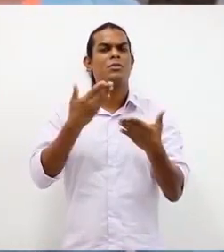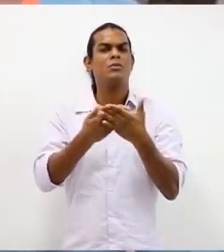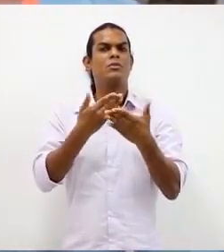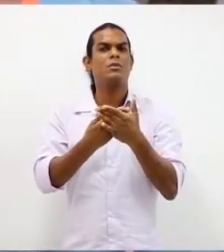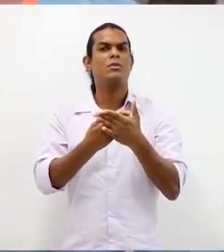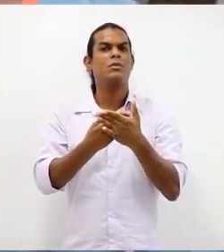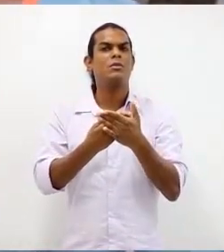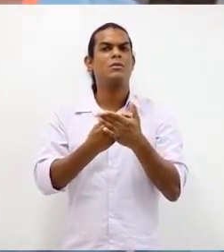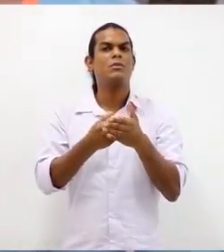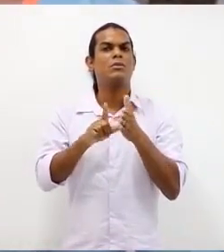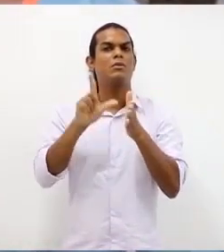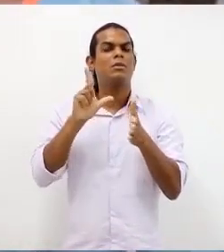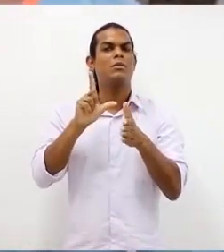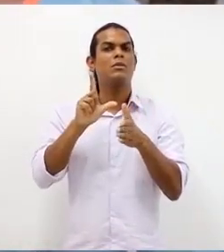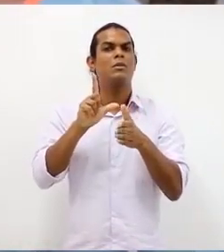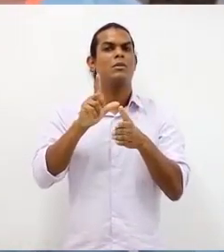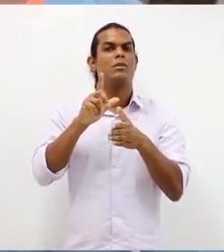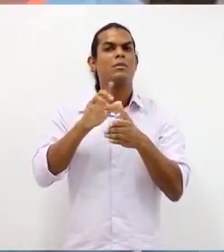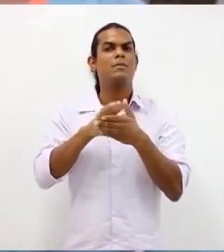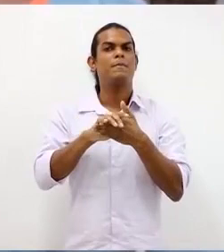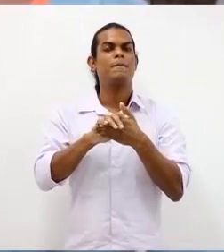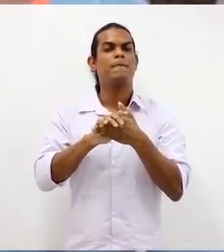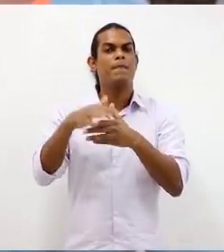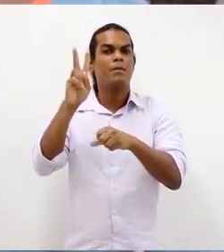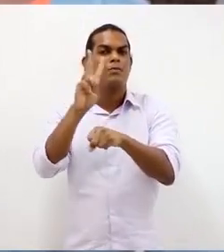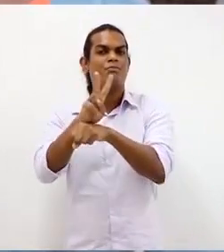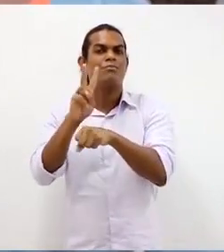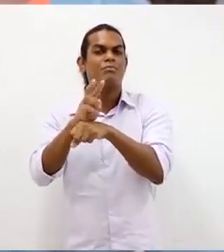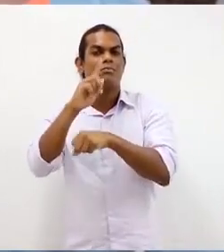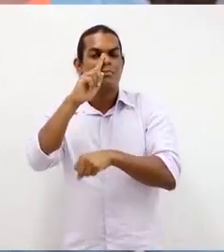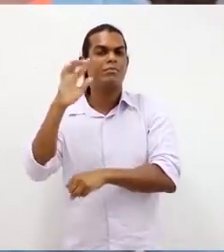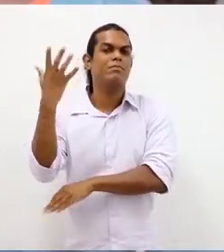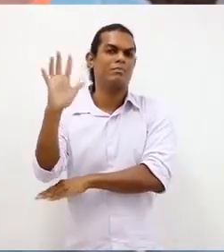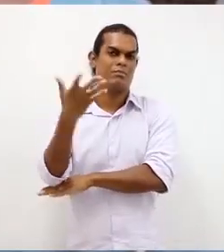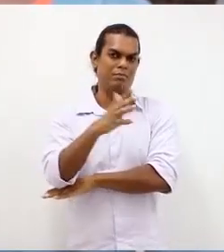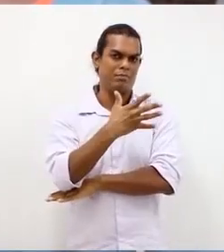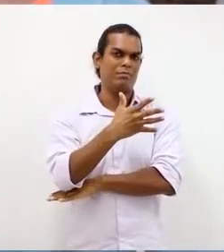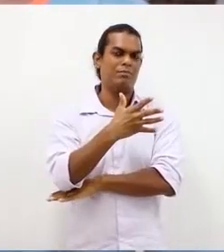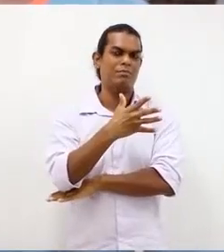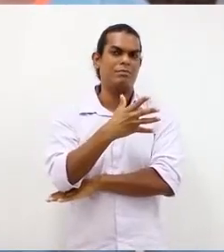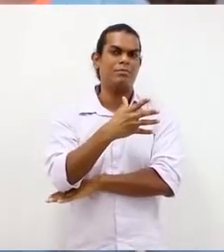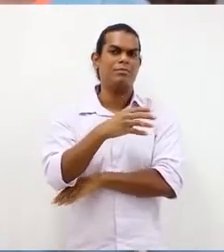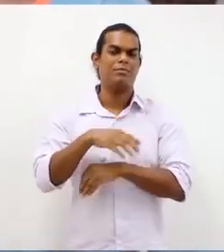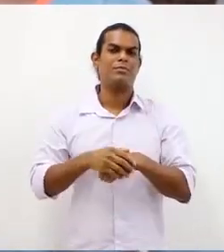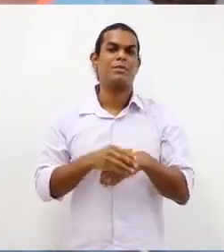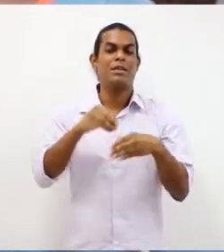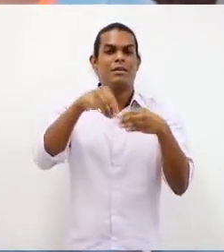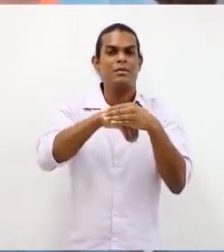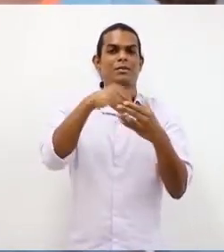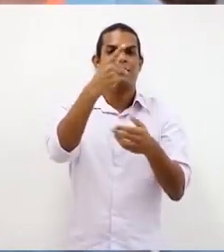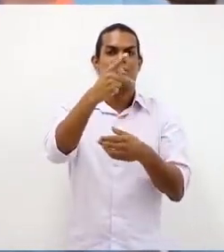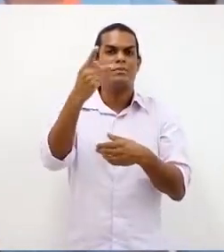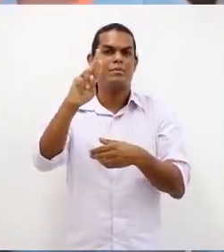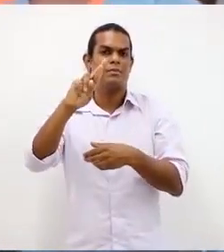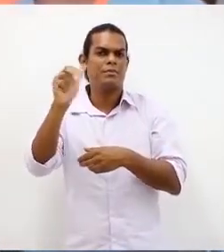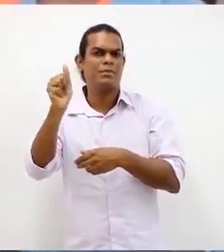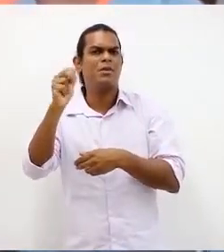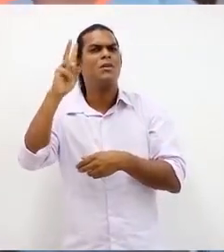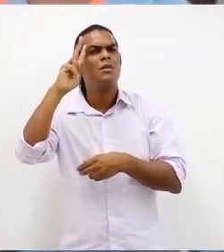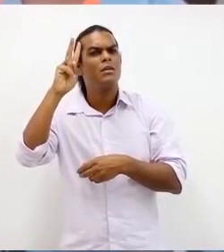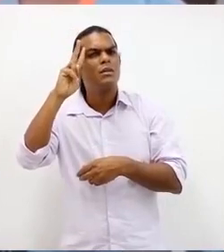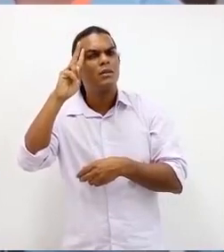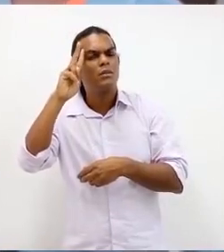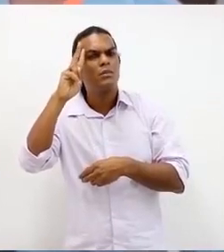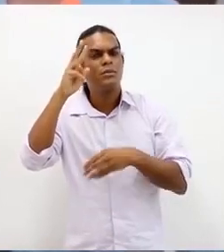O Programa de Prevenção de Riscos Ambientais. Esta é uma etapa do PPRA. Então, vocês lembram que o PPRA